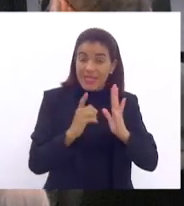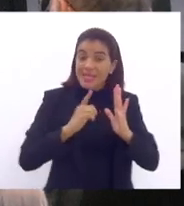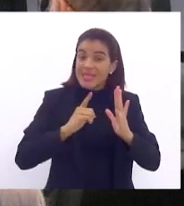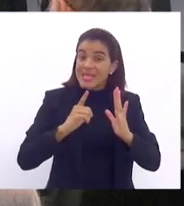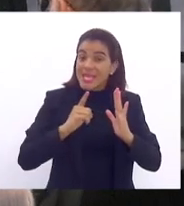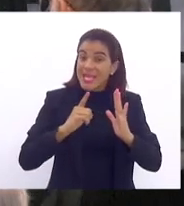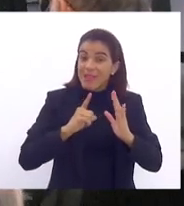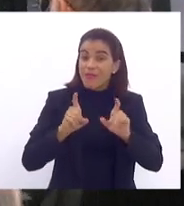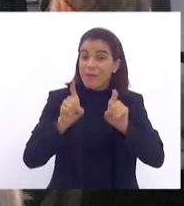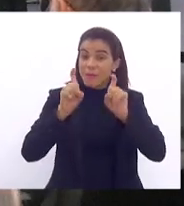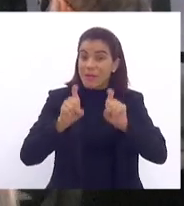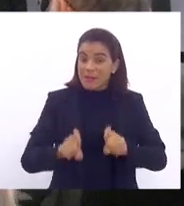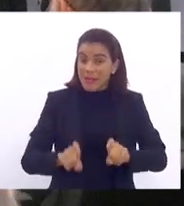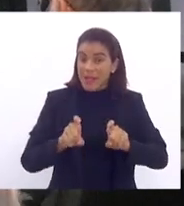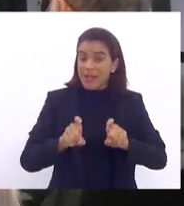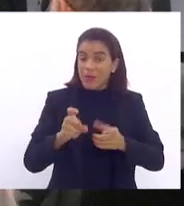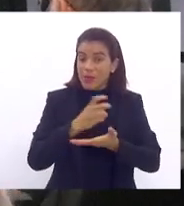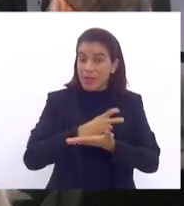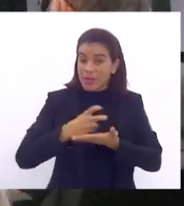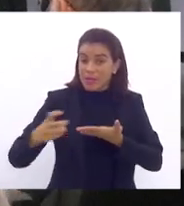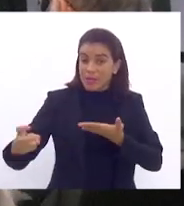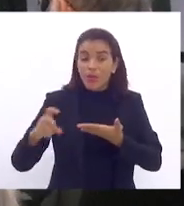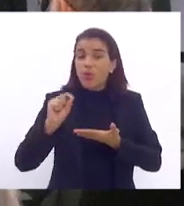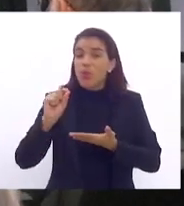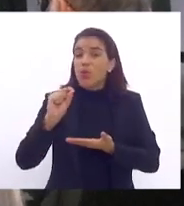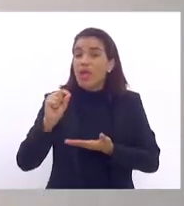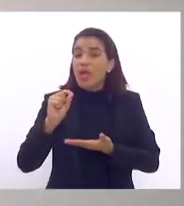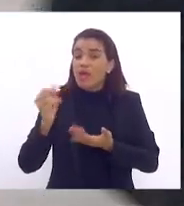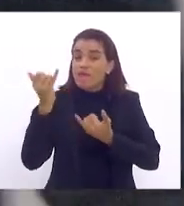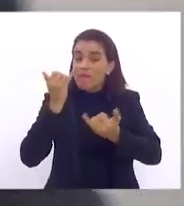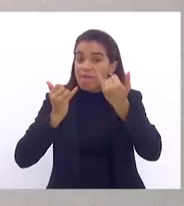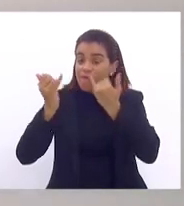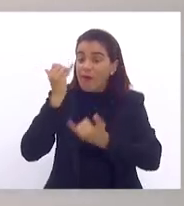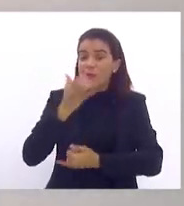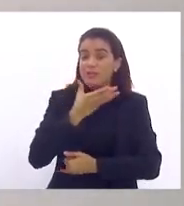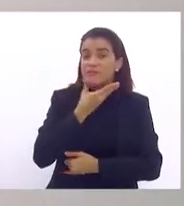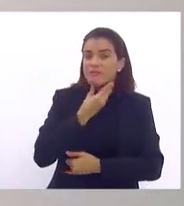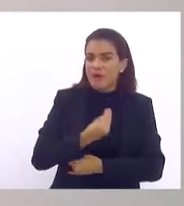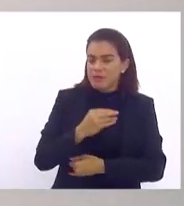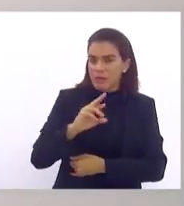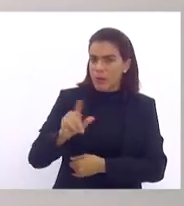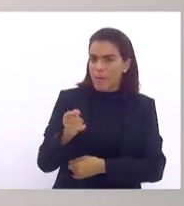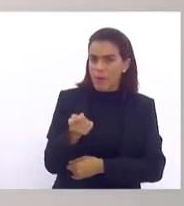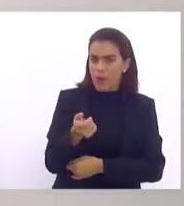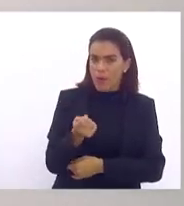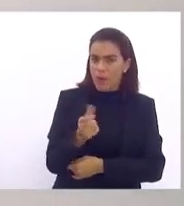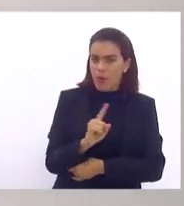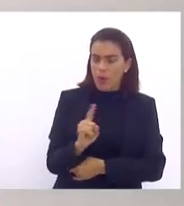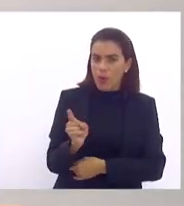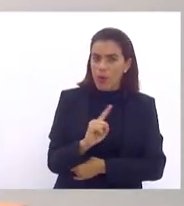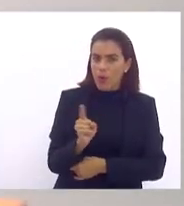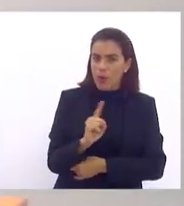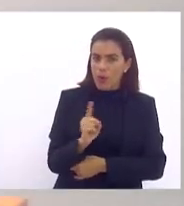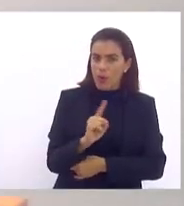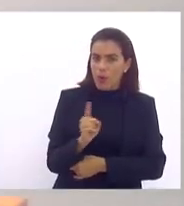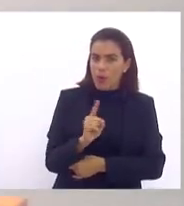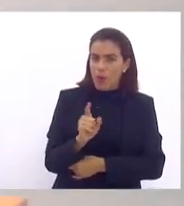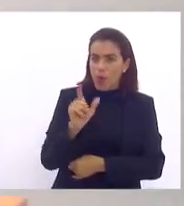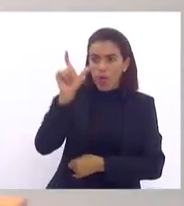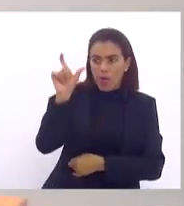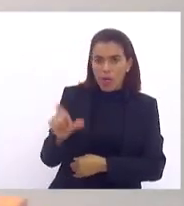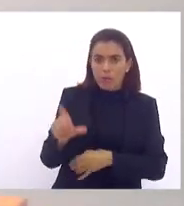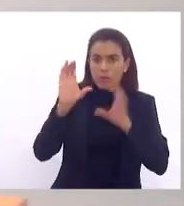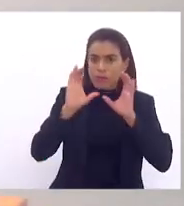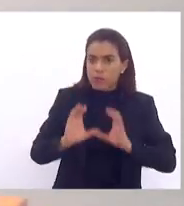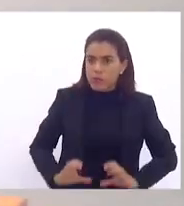mandato cassado pelos seus pares com base em dados falsos isso não é pouca coisa não né esse cidadão foi